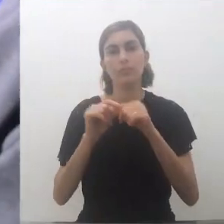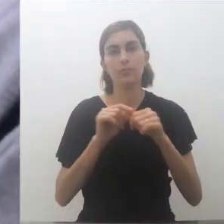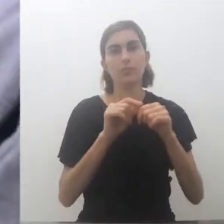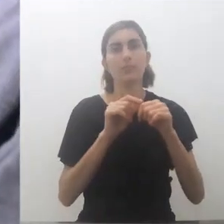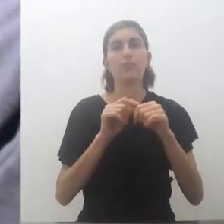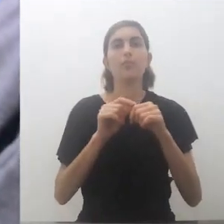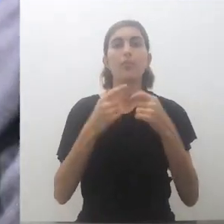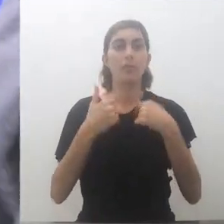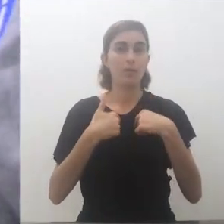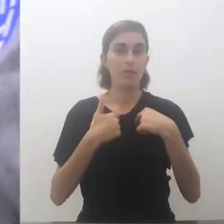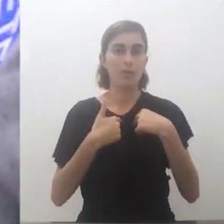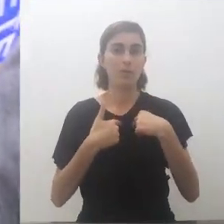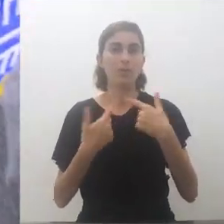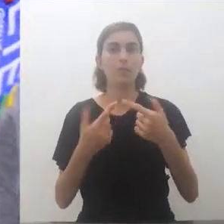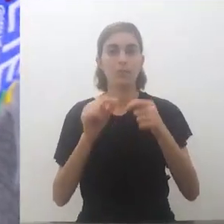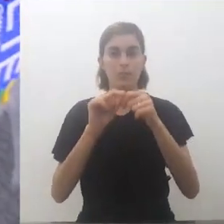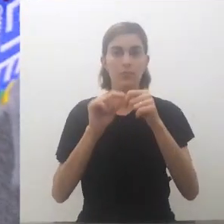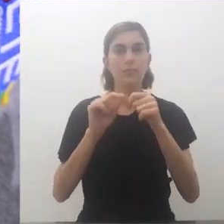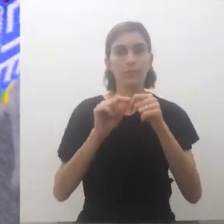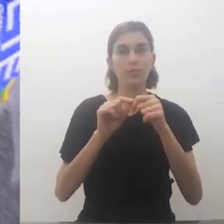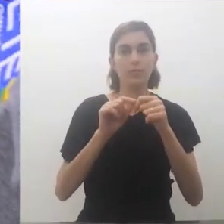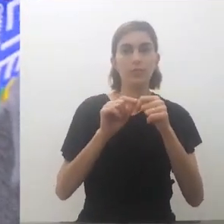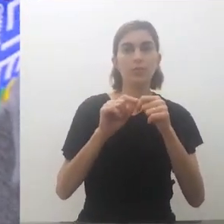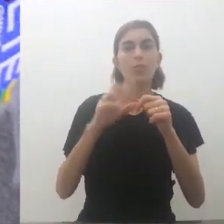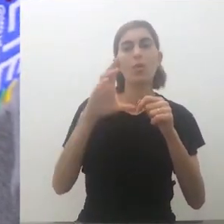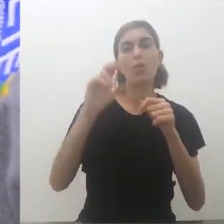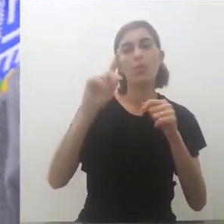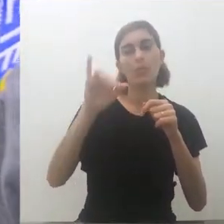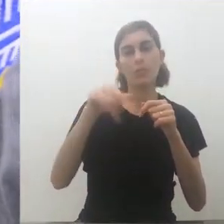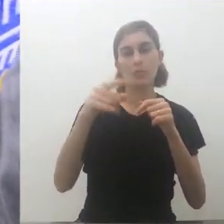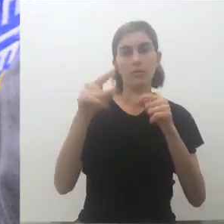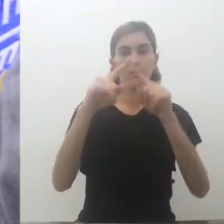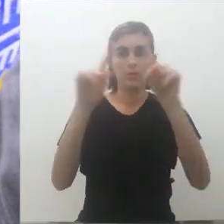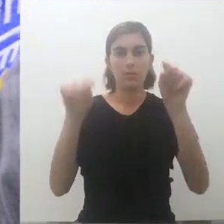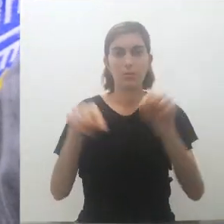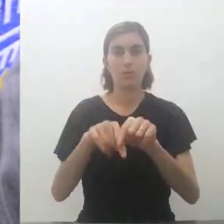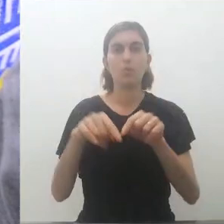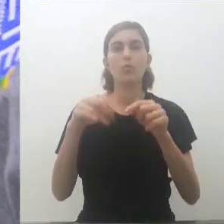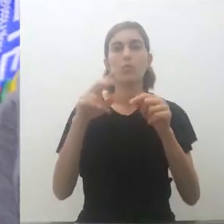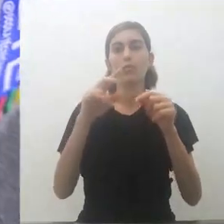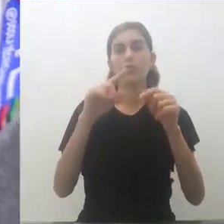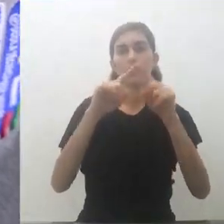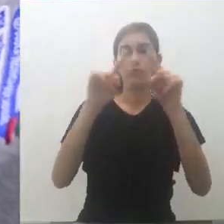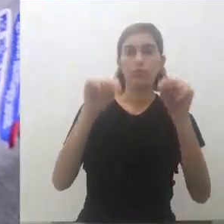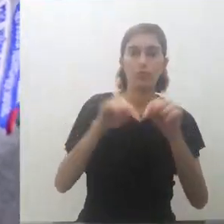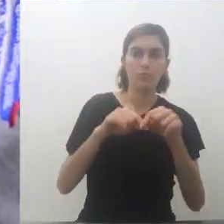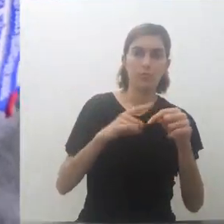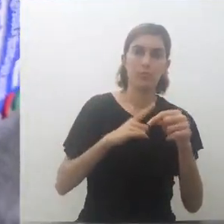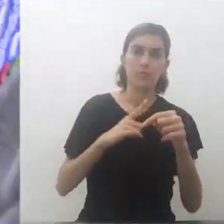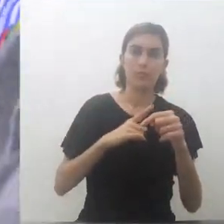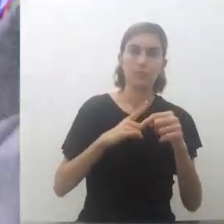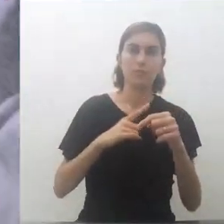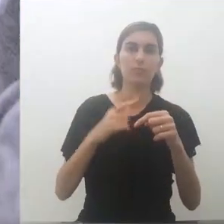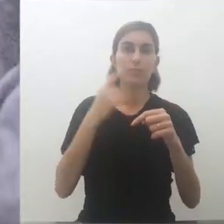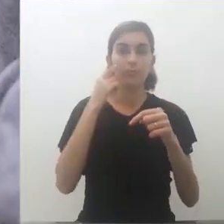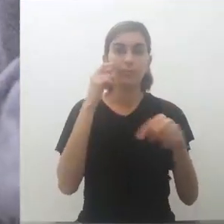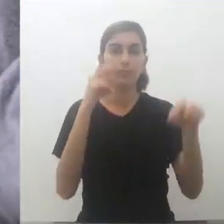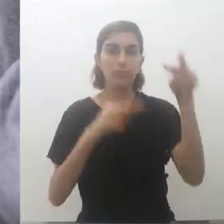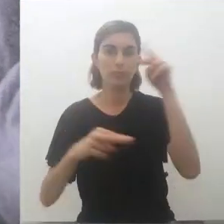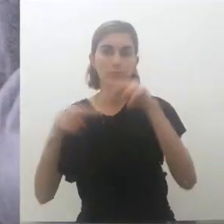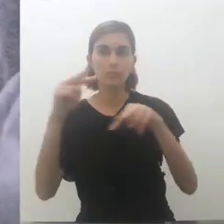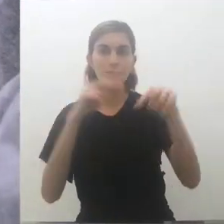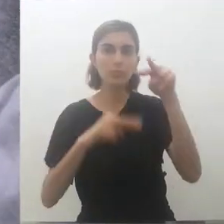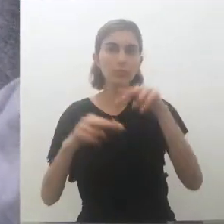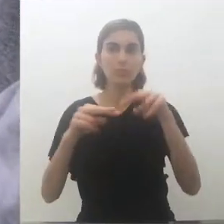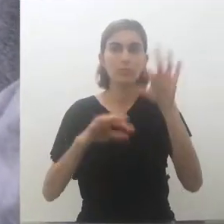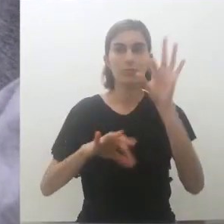Eu fiz uma composição usando as formas que tinha para visualizar o